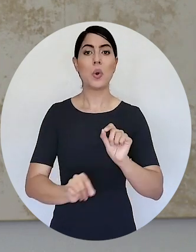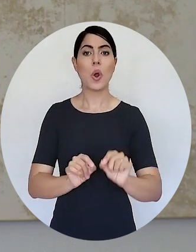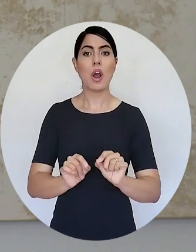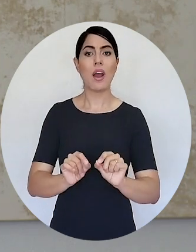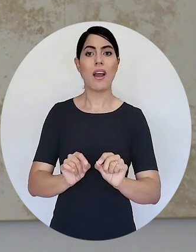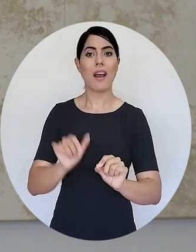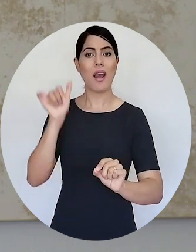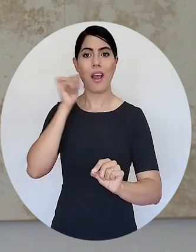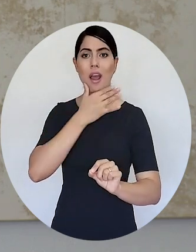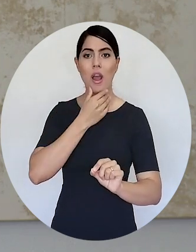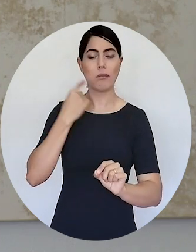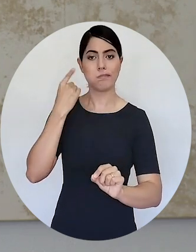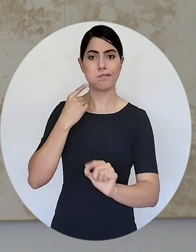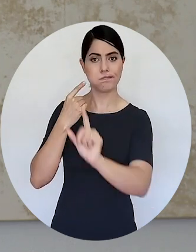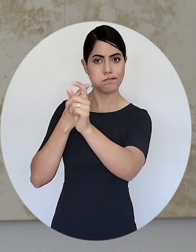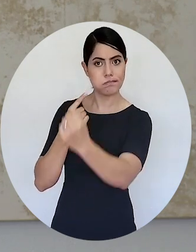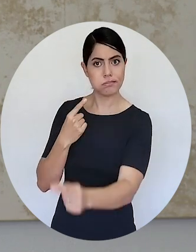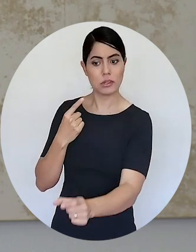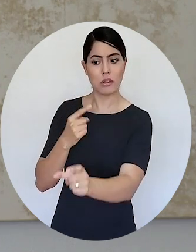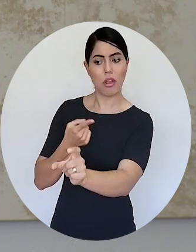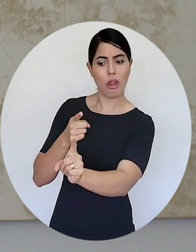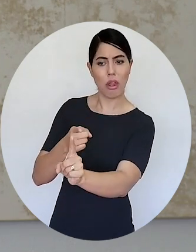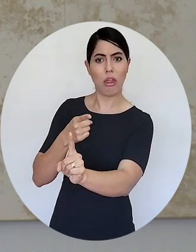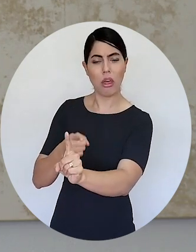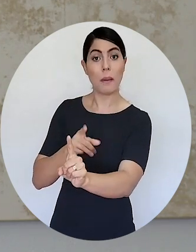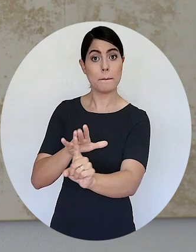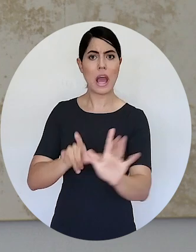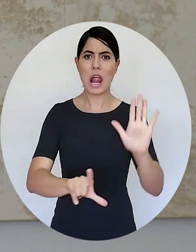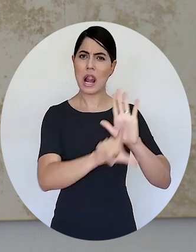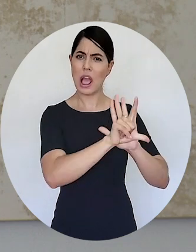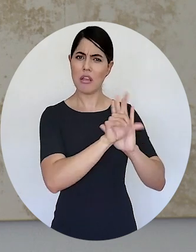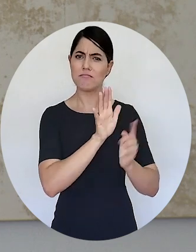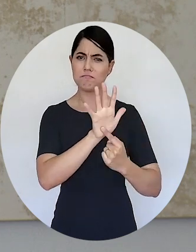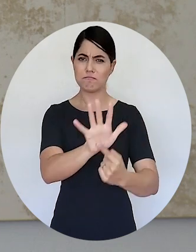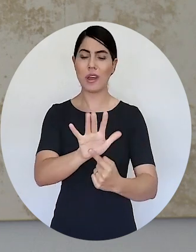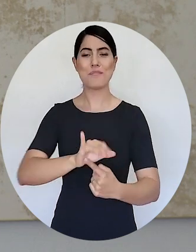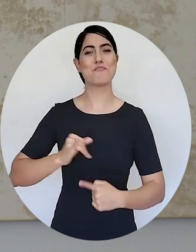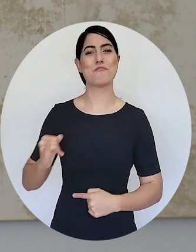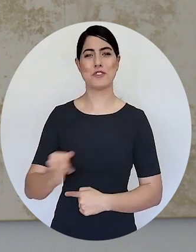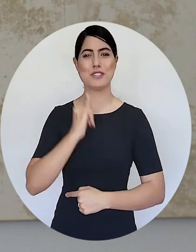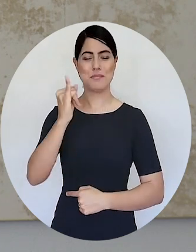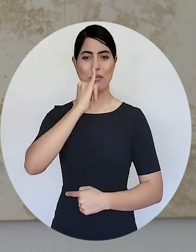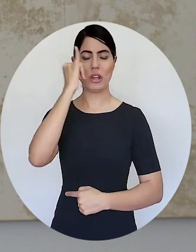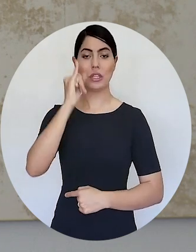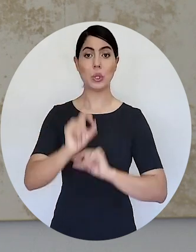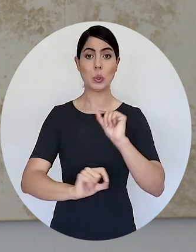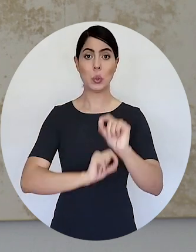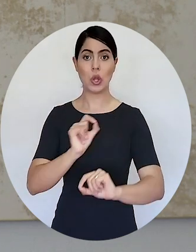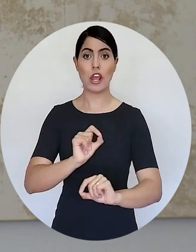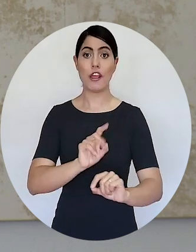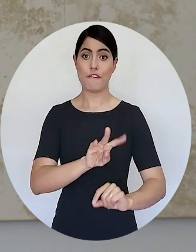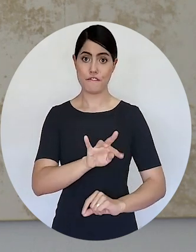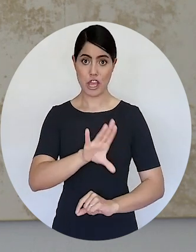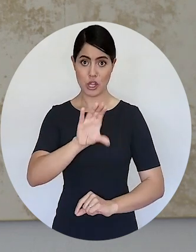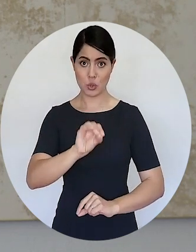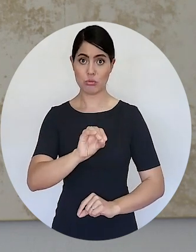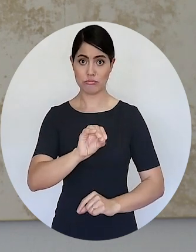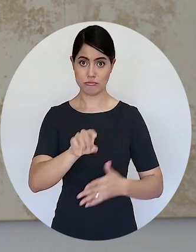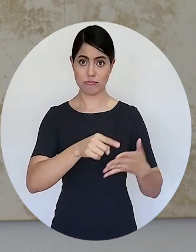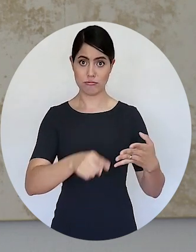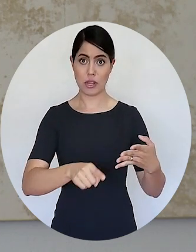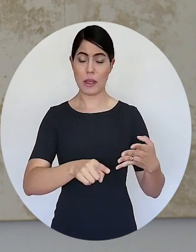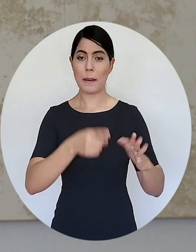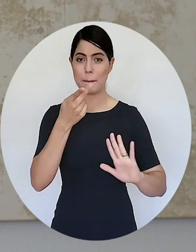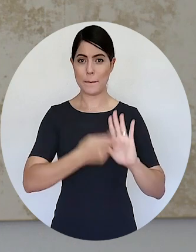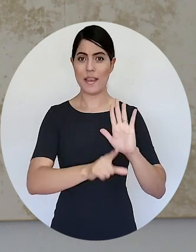foi necessário reafirmar o que a própria lei já dizia. E, para tanto, foi muito importante a derrubada do veto